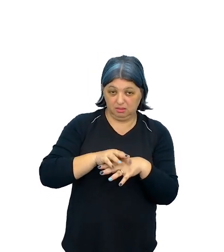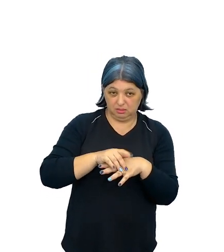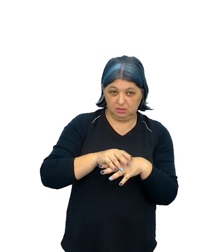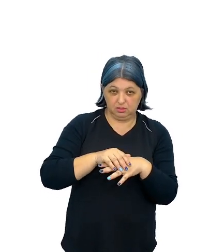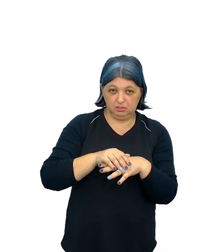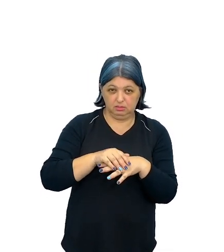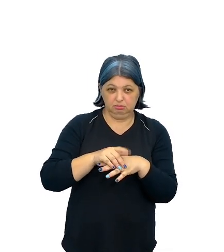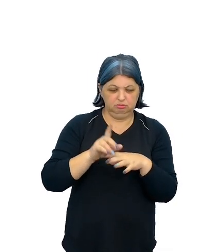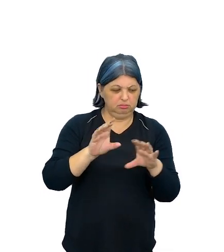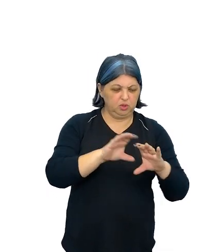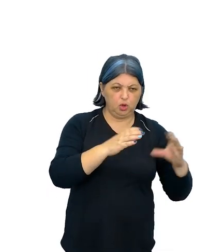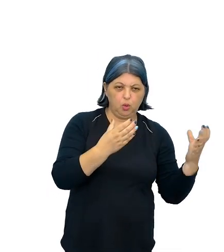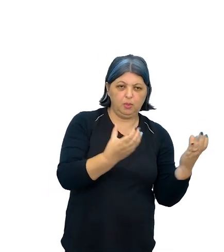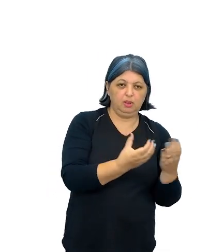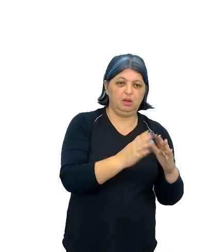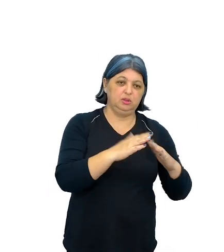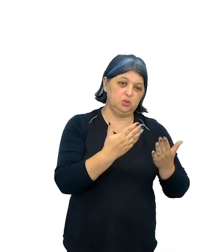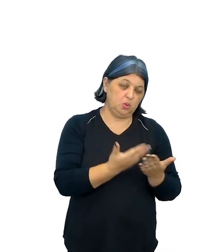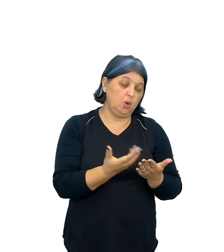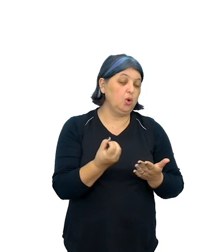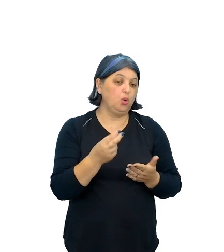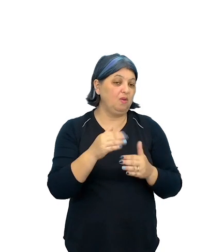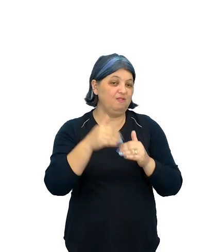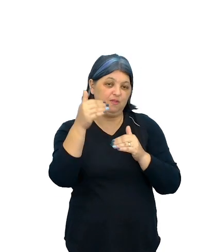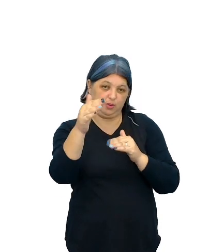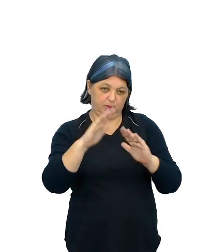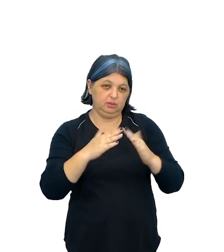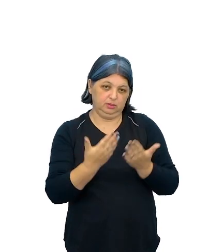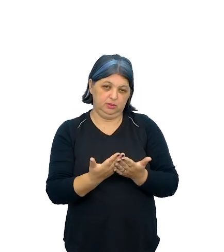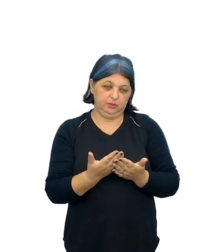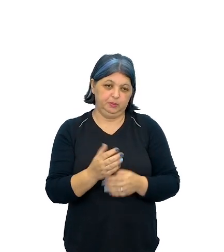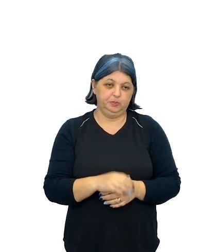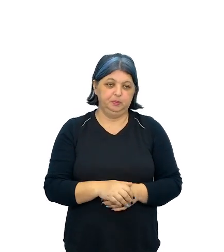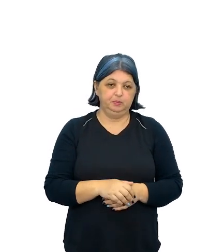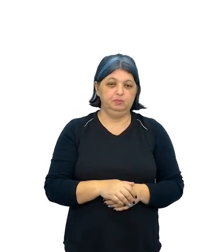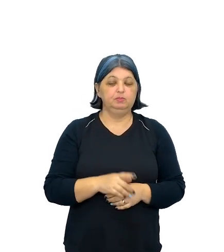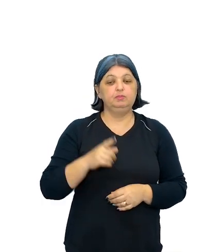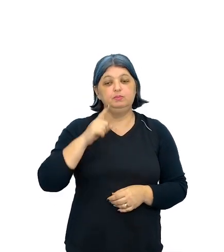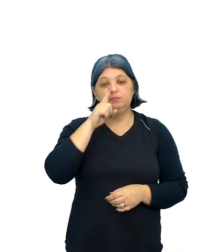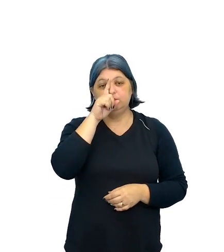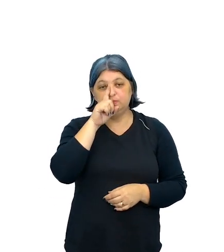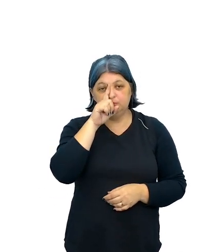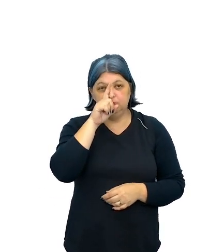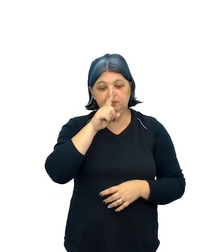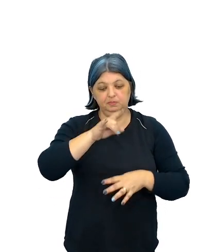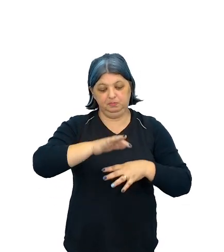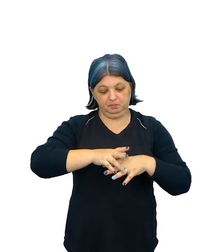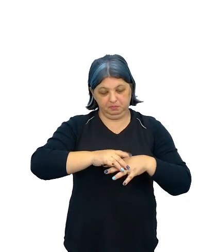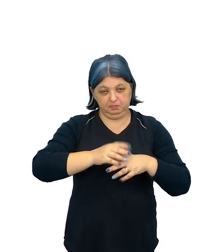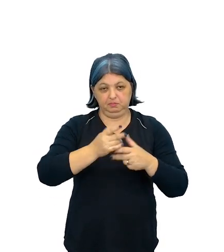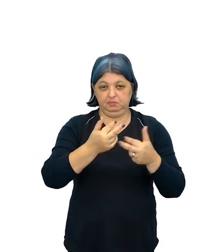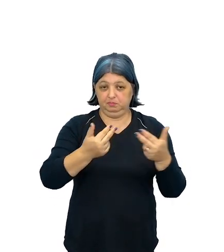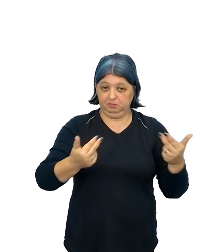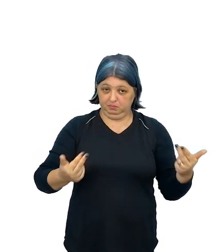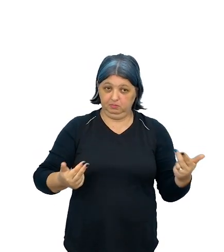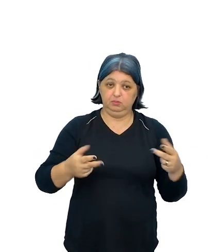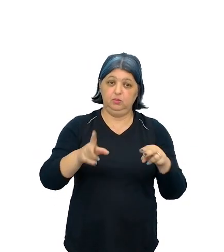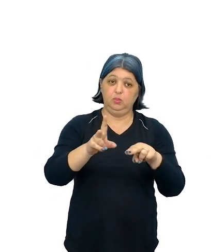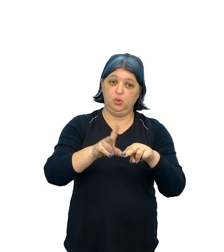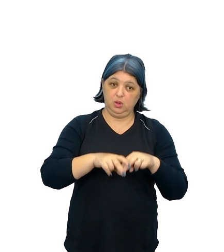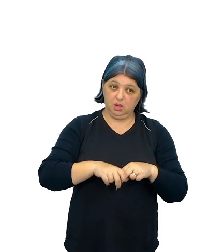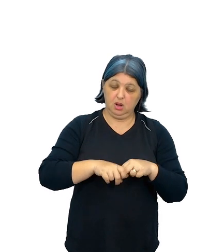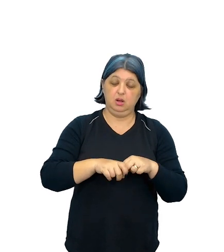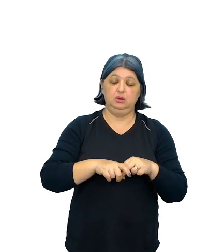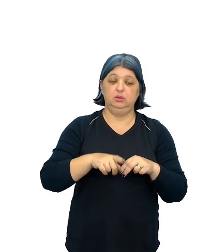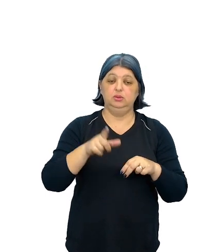uma comunidade escolar ou fora da escola, sobre os perigos das doenças decorrentes das enchentes.